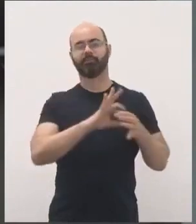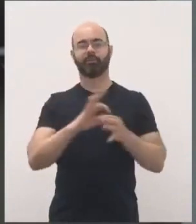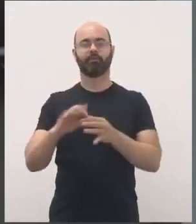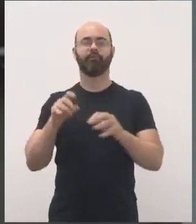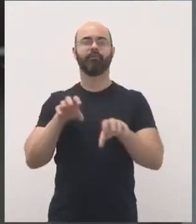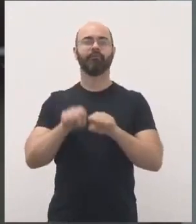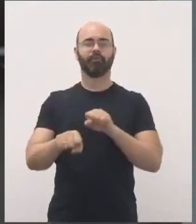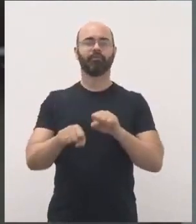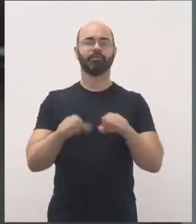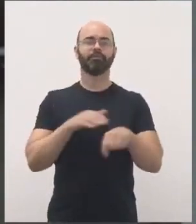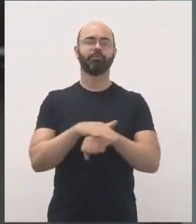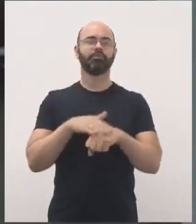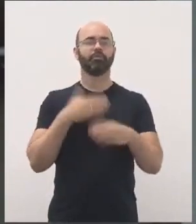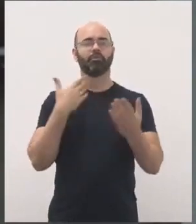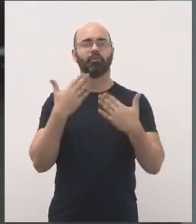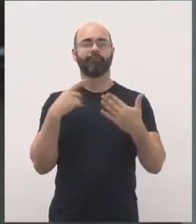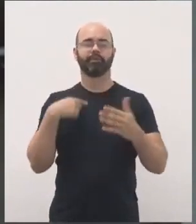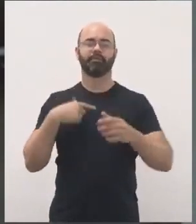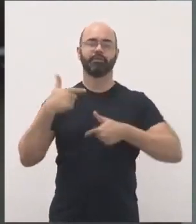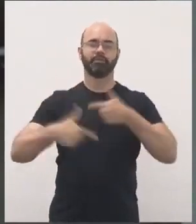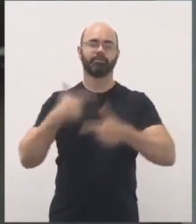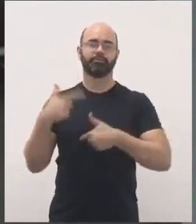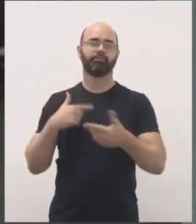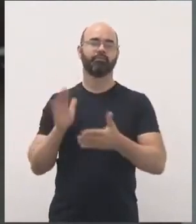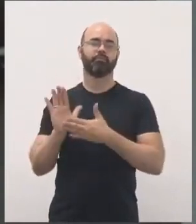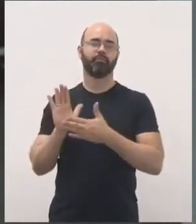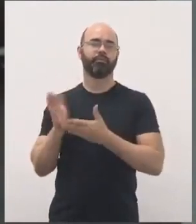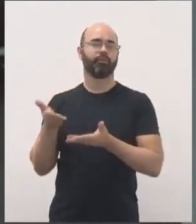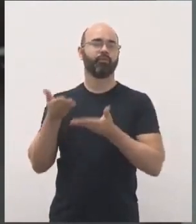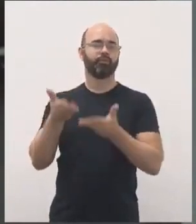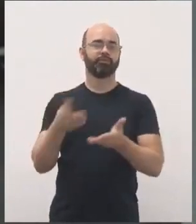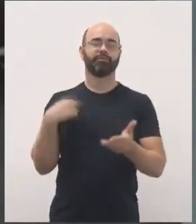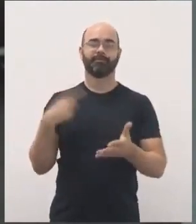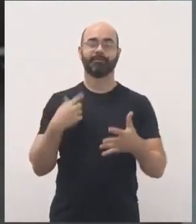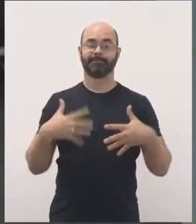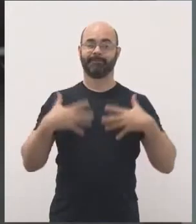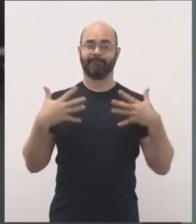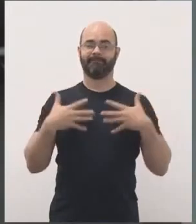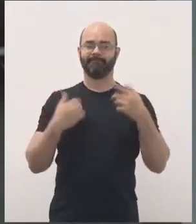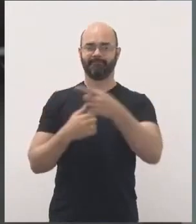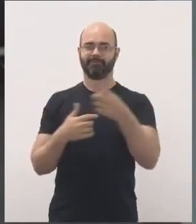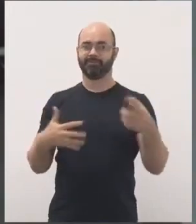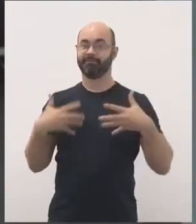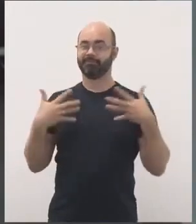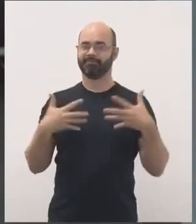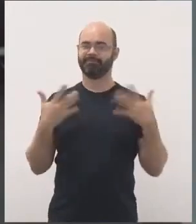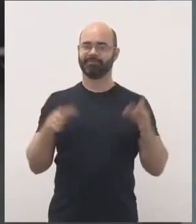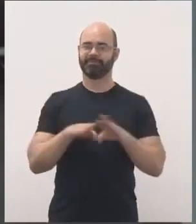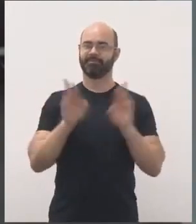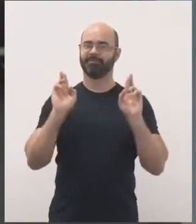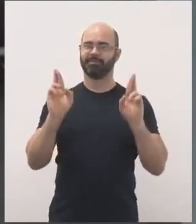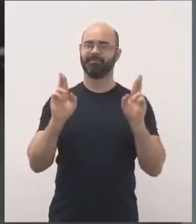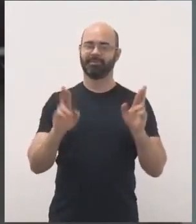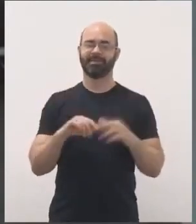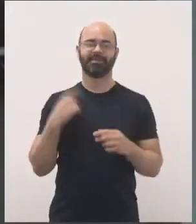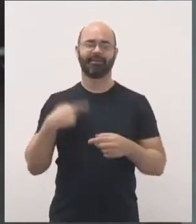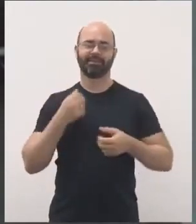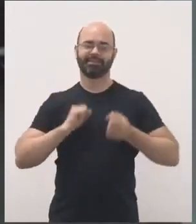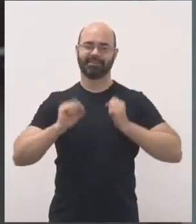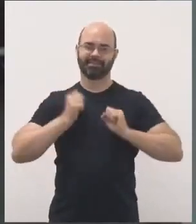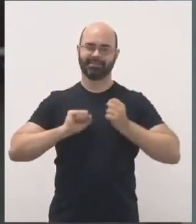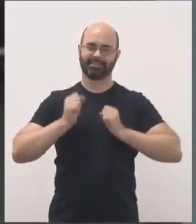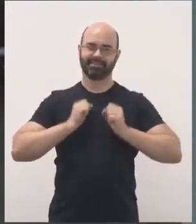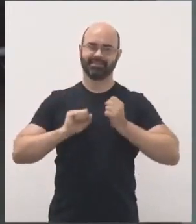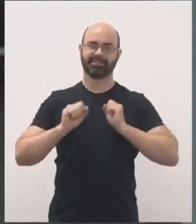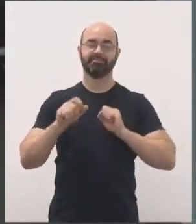gente tem proposto essas ações. A gente está animado, né? Espero que vocês também fiquem. Estamos ansiosos para saber